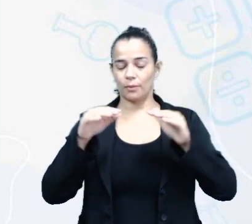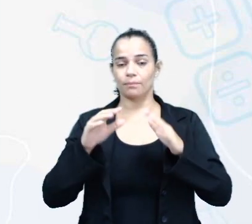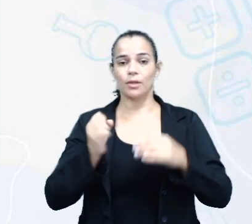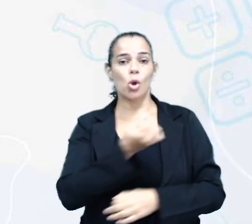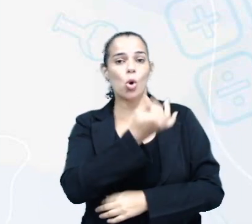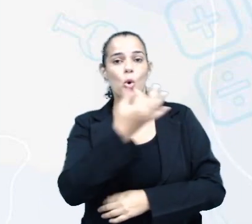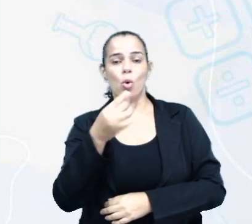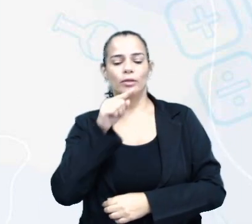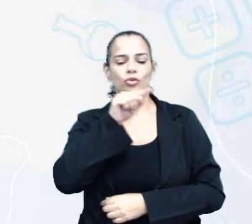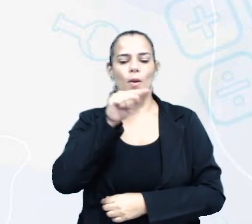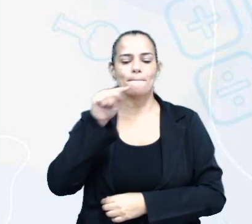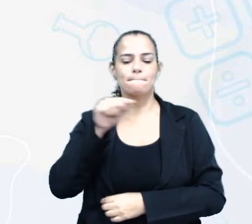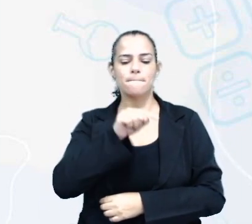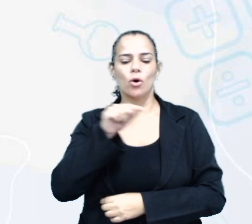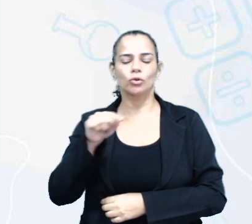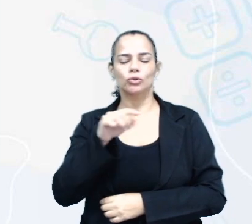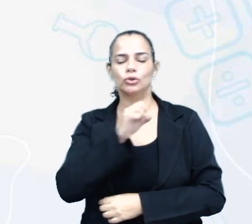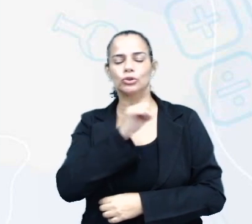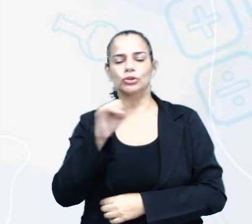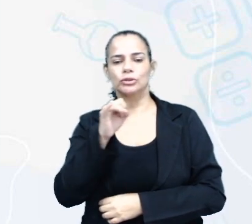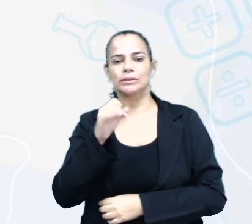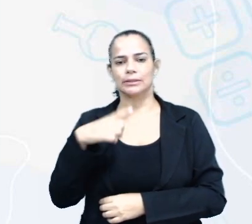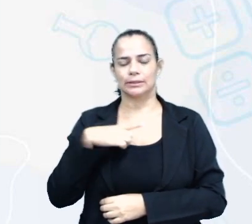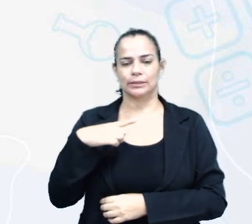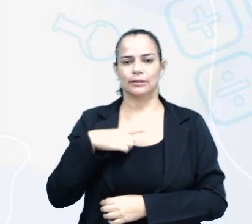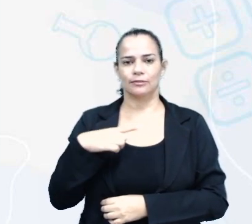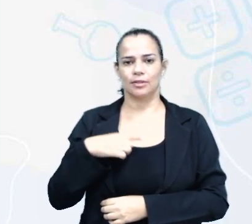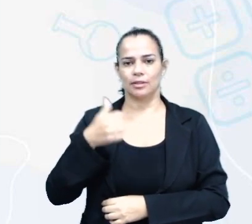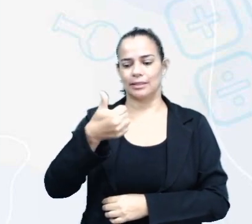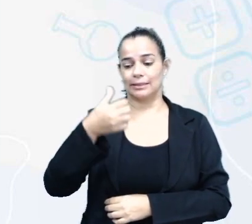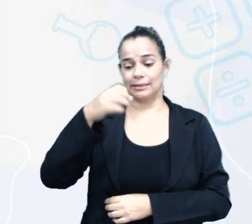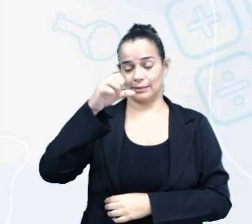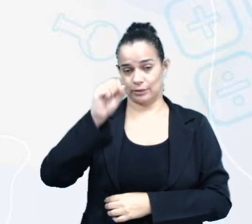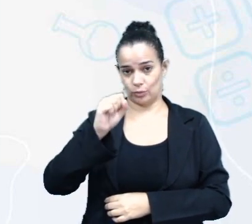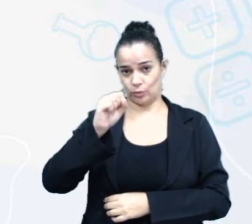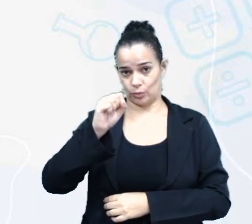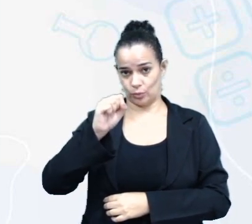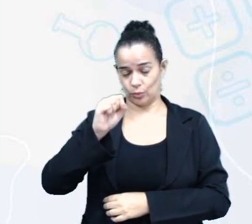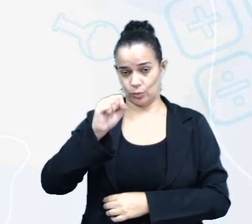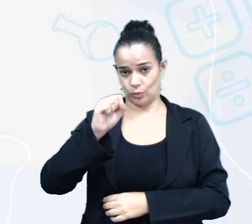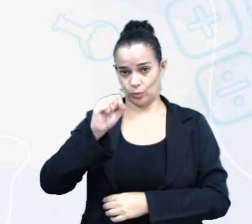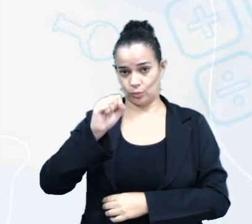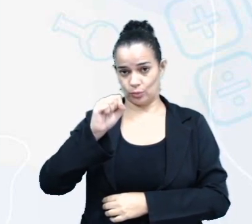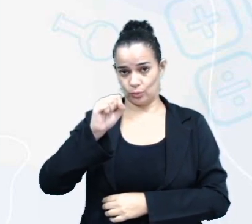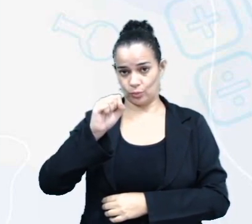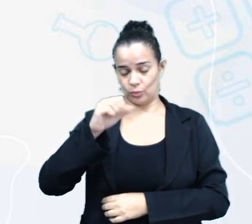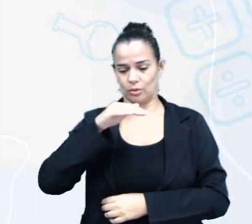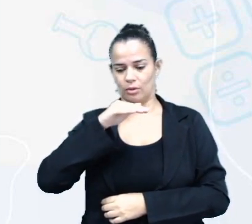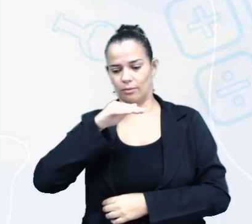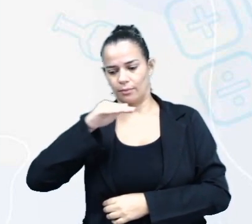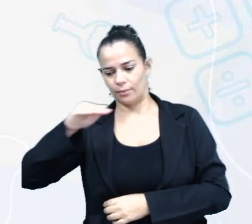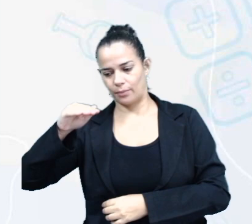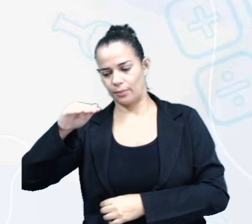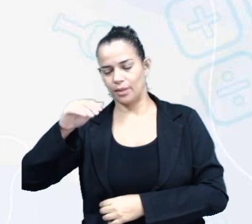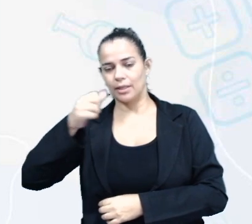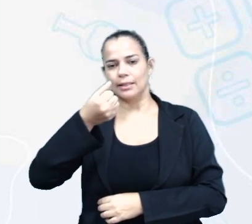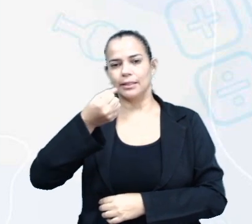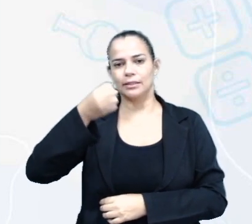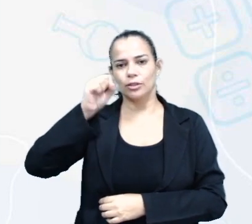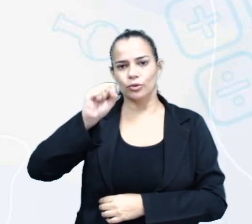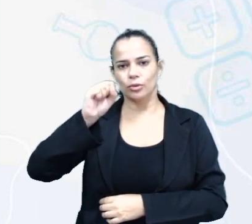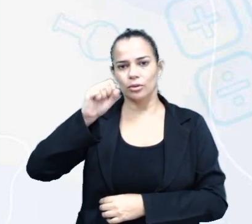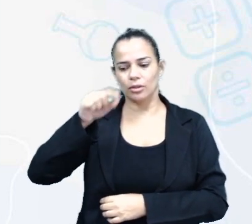pontos haveria se tivéssemos 18 linhas horizontais e 18 linhas